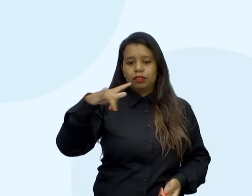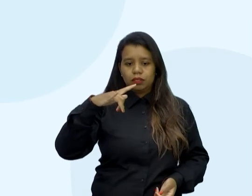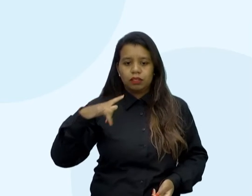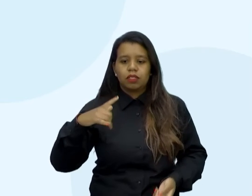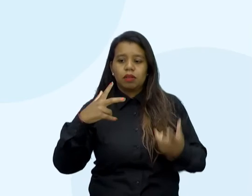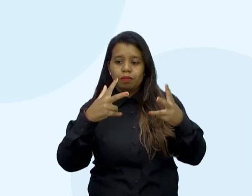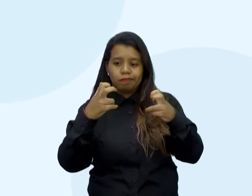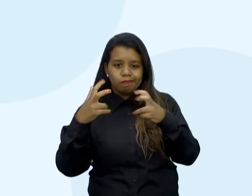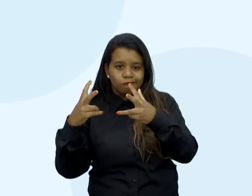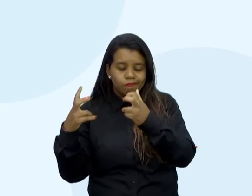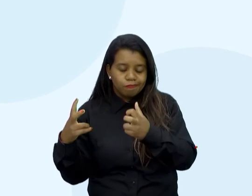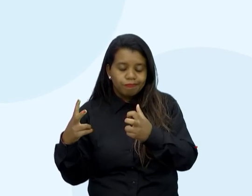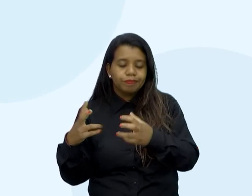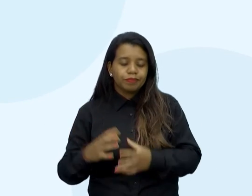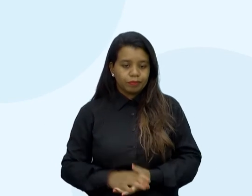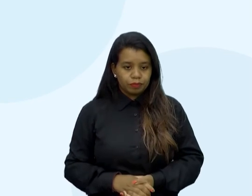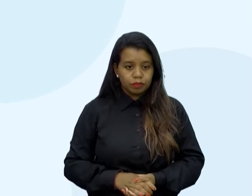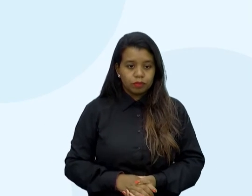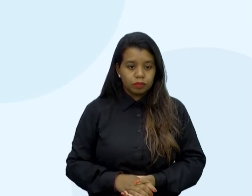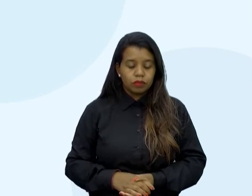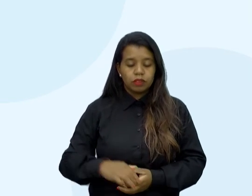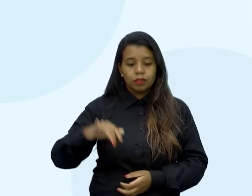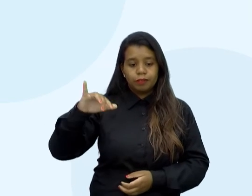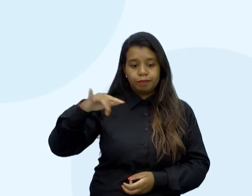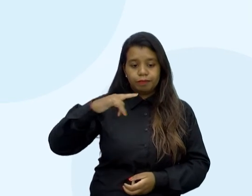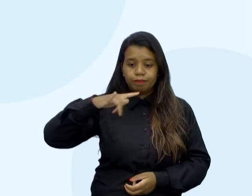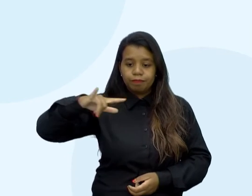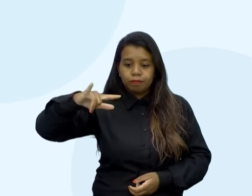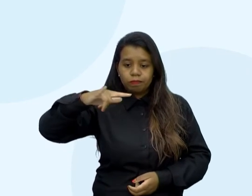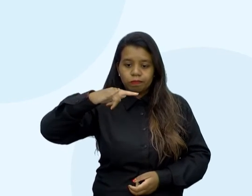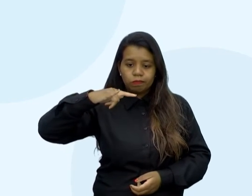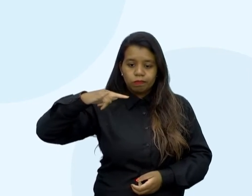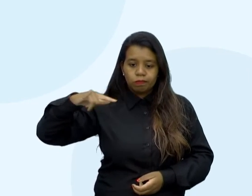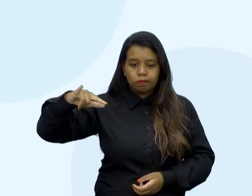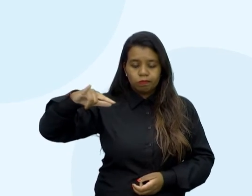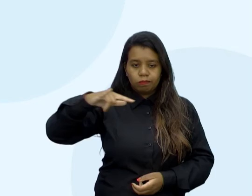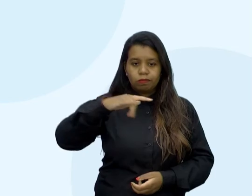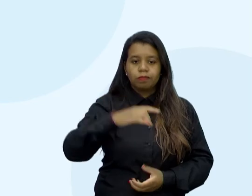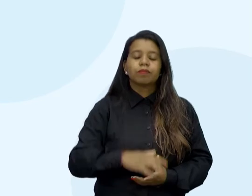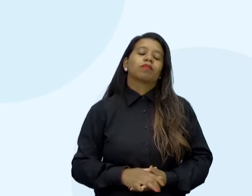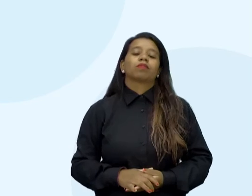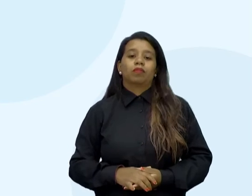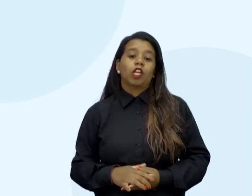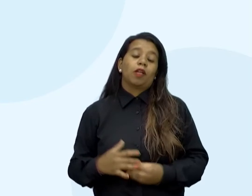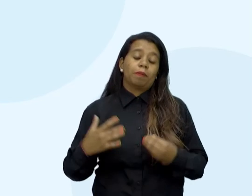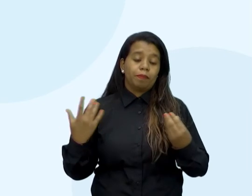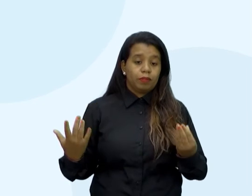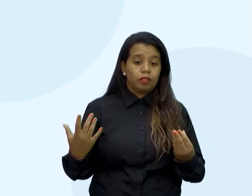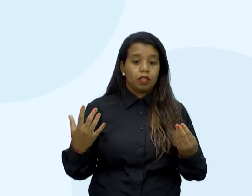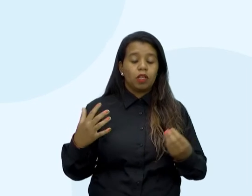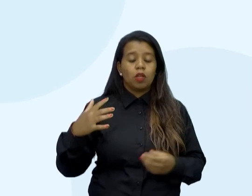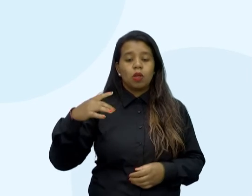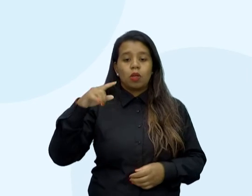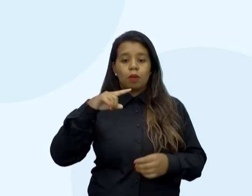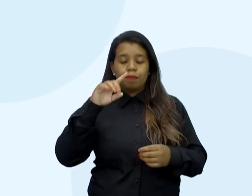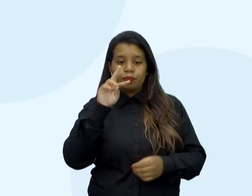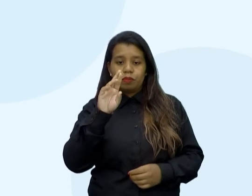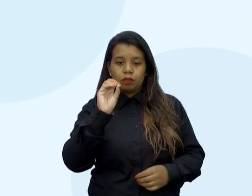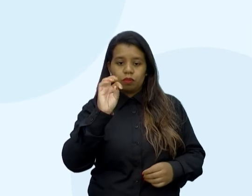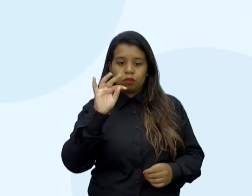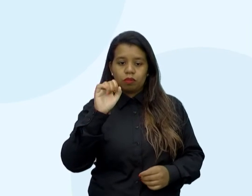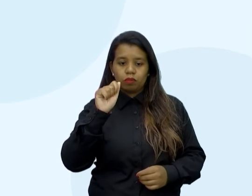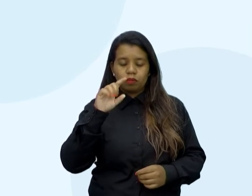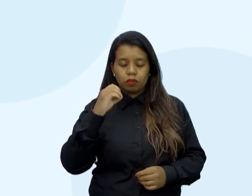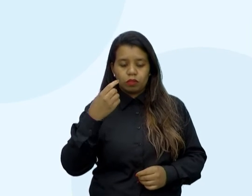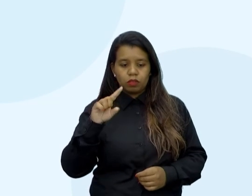das propriedades do momento de inércia e também da ação e reação. A rotação está no sentido horário, por exemplo,